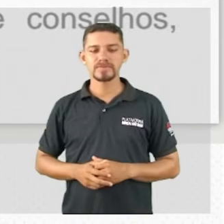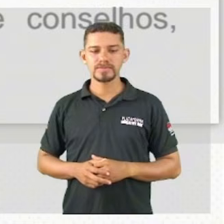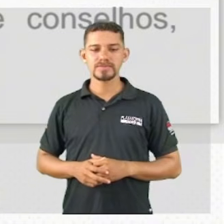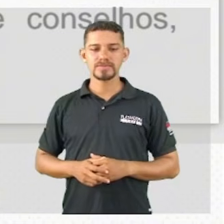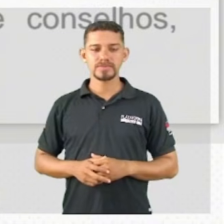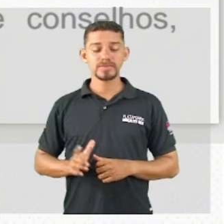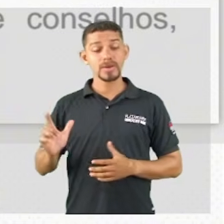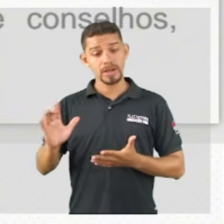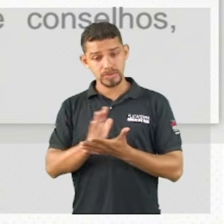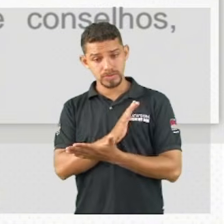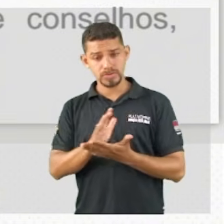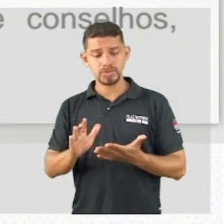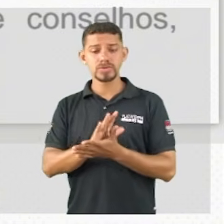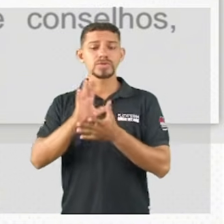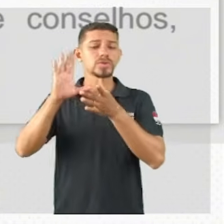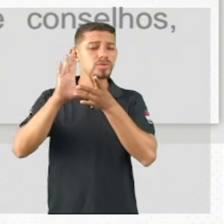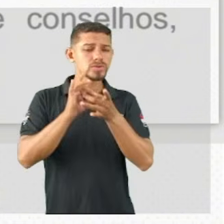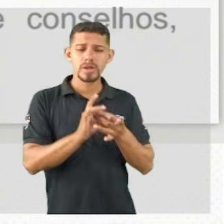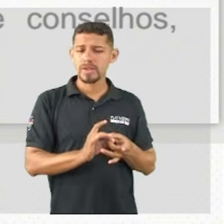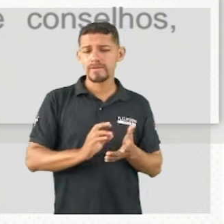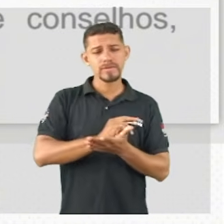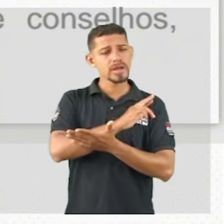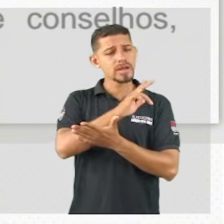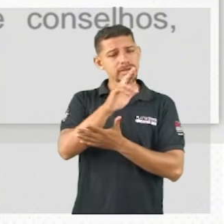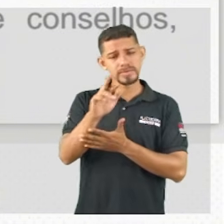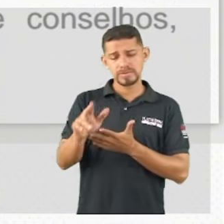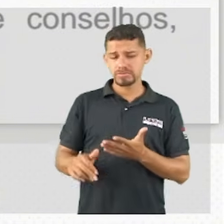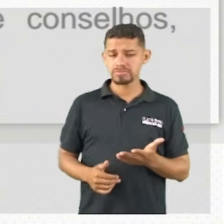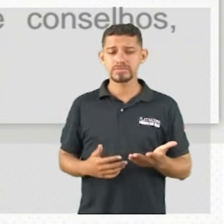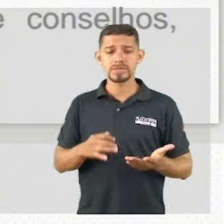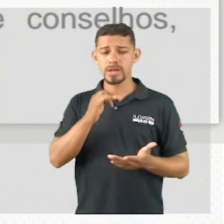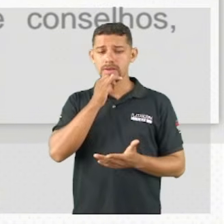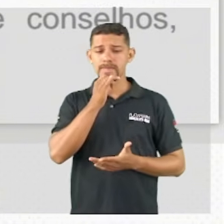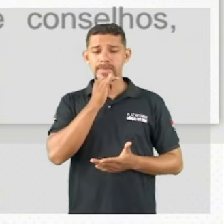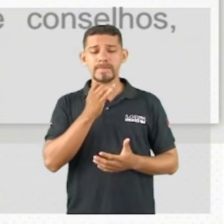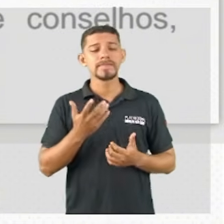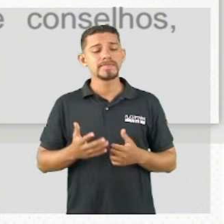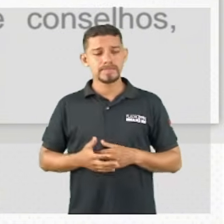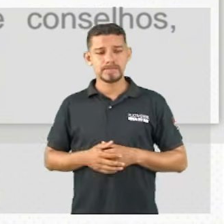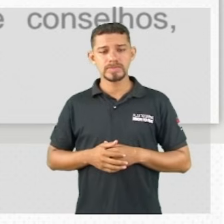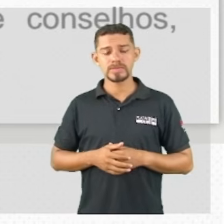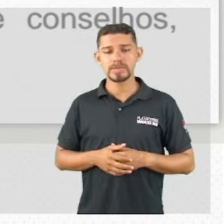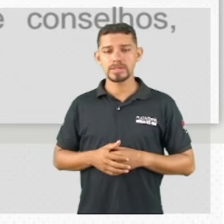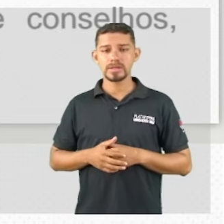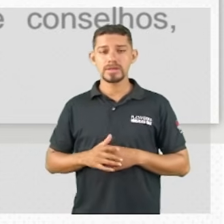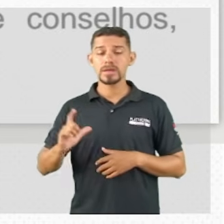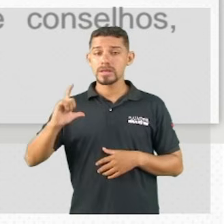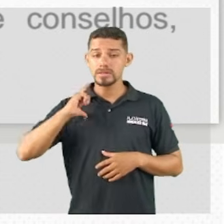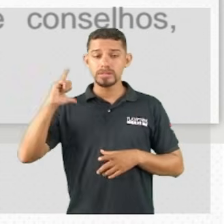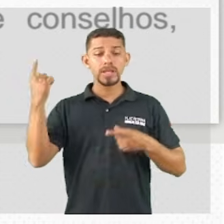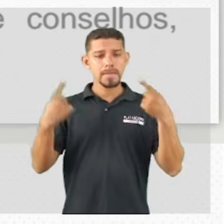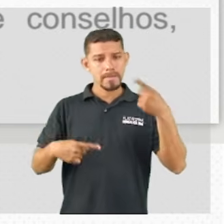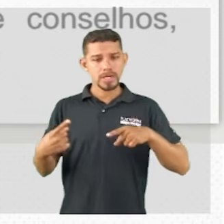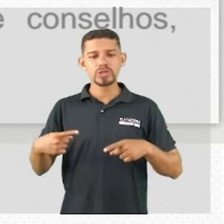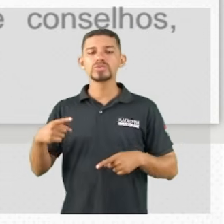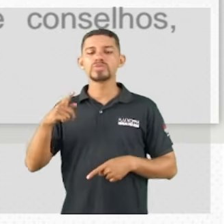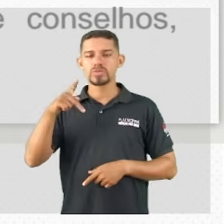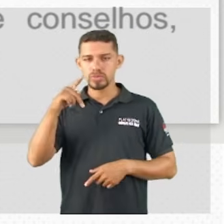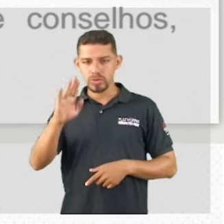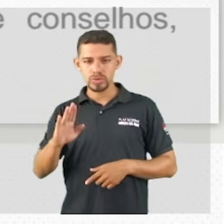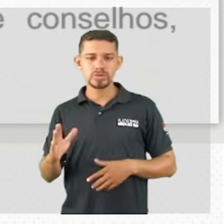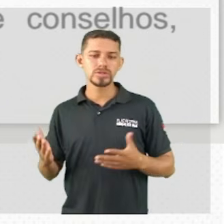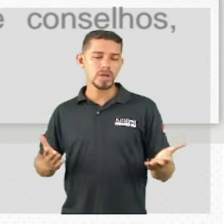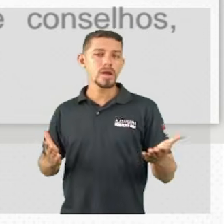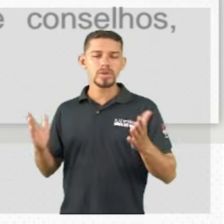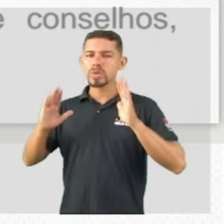gente tem alguns contextos, né? Tem vários contextos que a gente pode trabalhar com esse debate regrado. A gente pode ter os debates políticos, é o que eu estou usando aqui